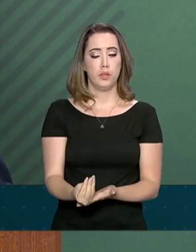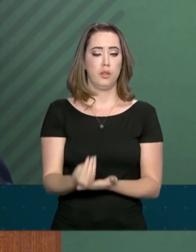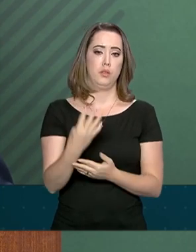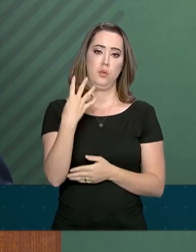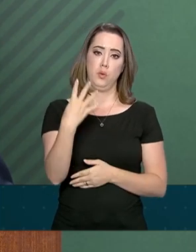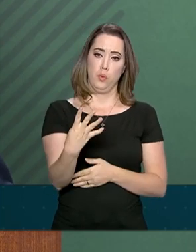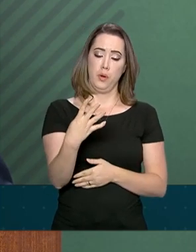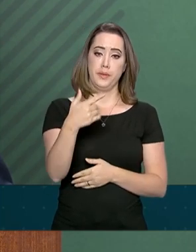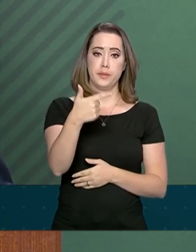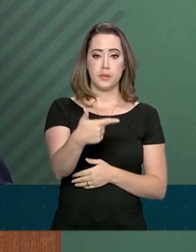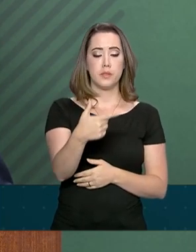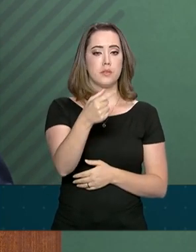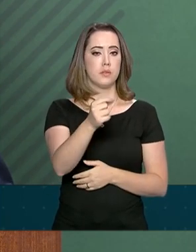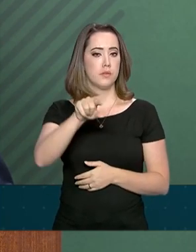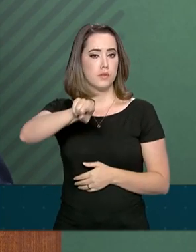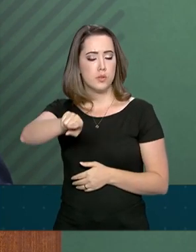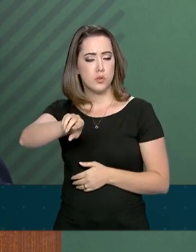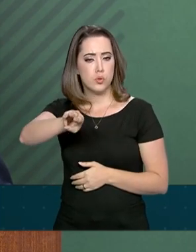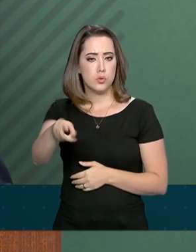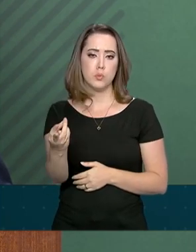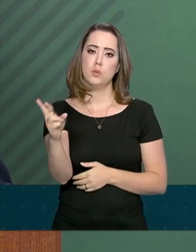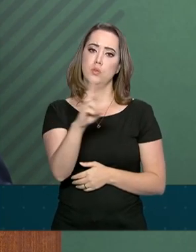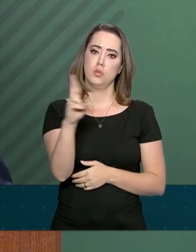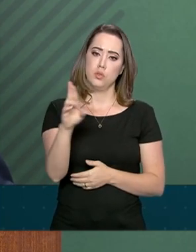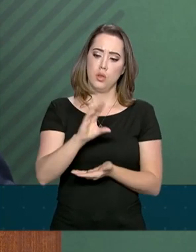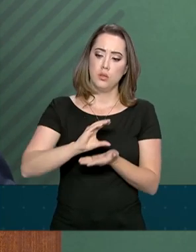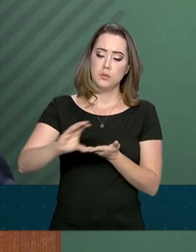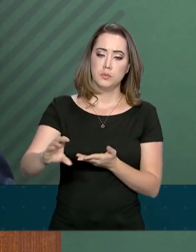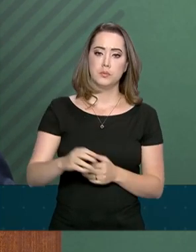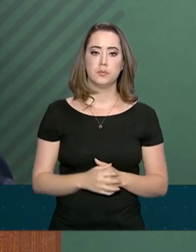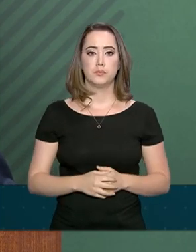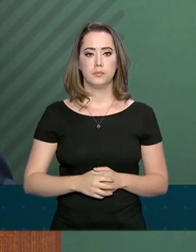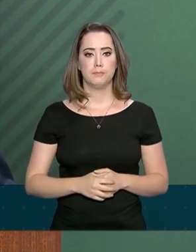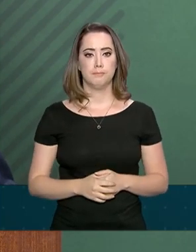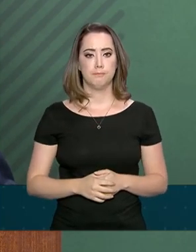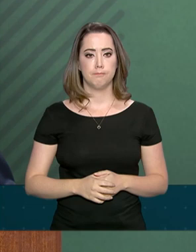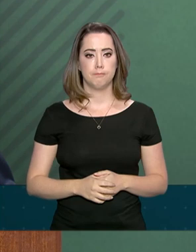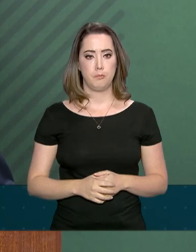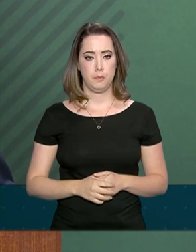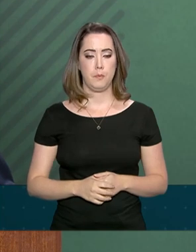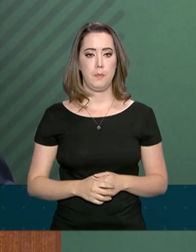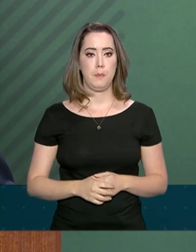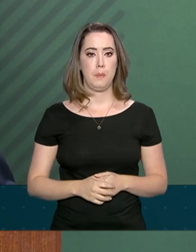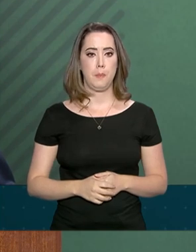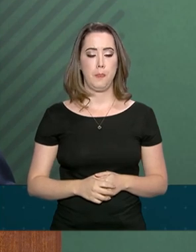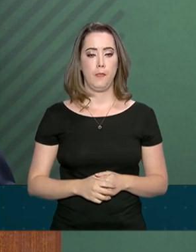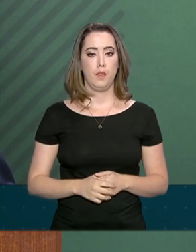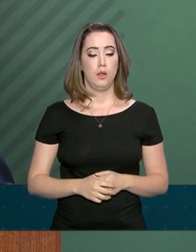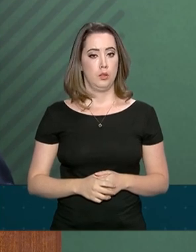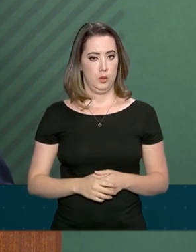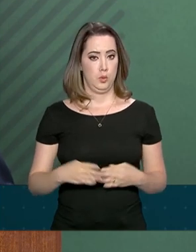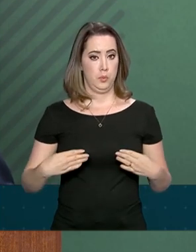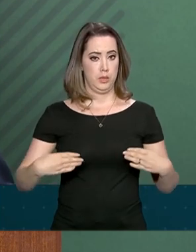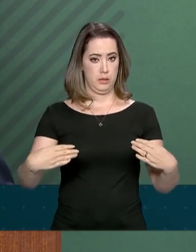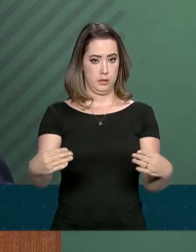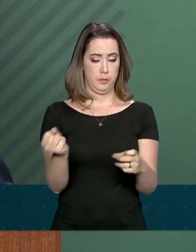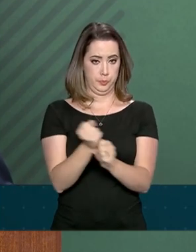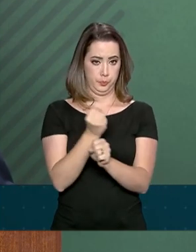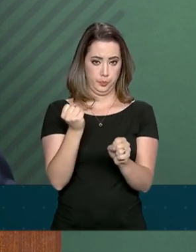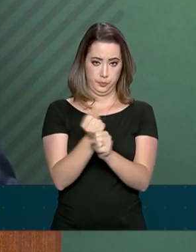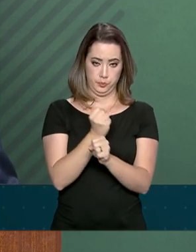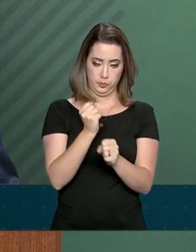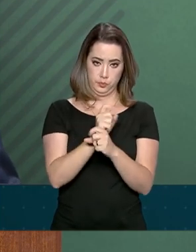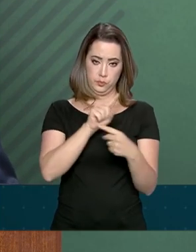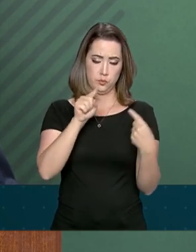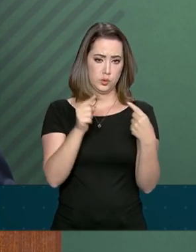420 milhões de reais em investimentos o ministério da infraestrutura atingir 2